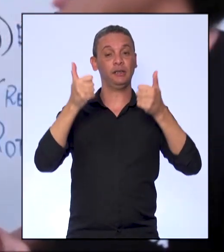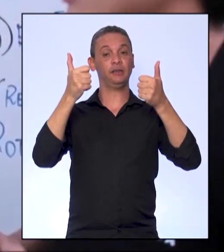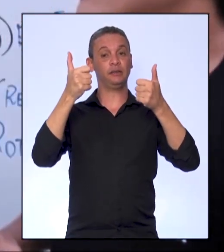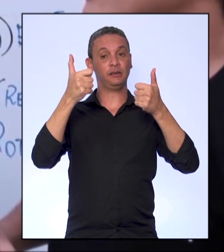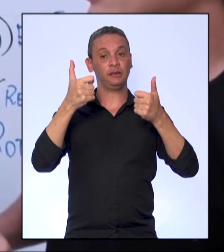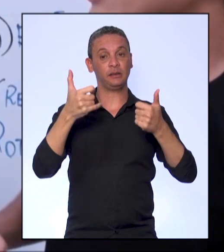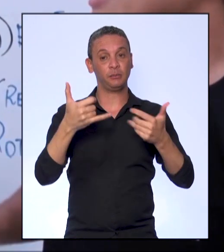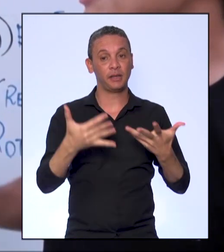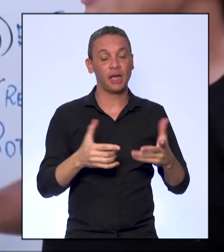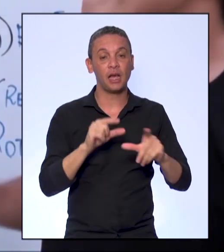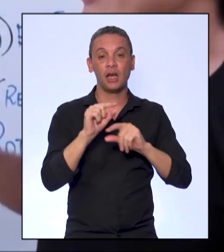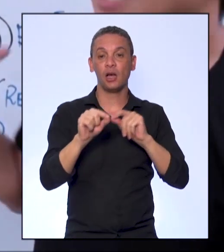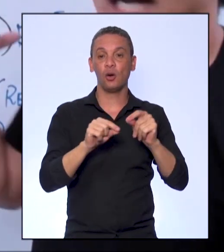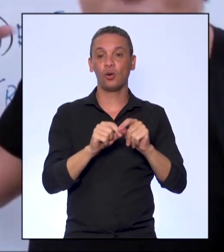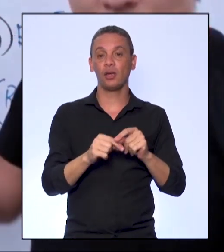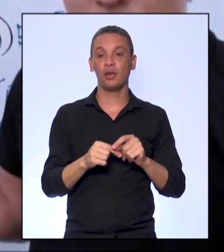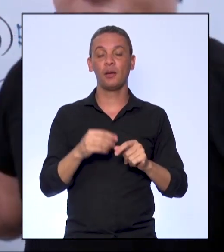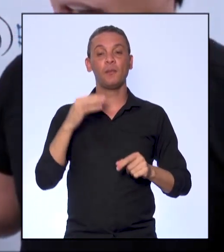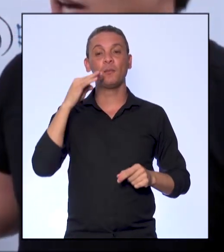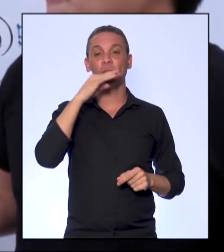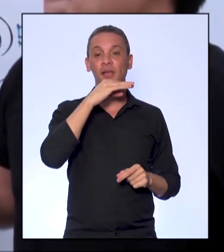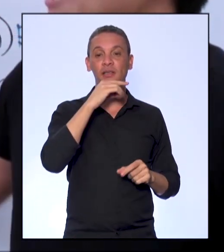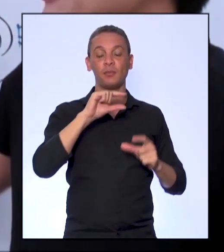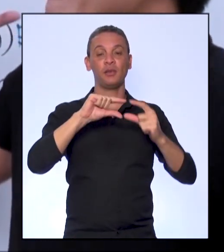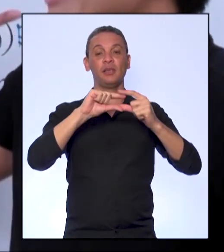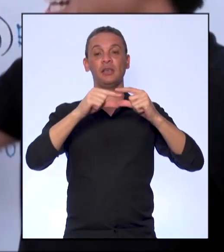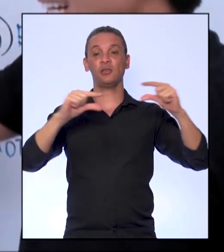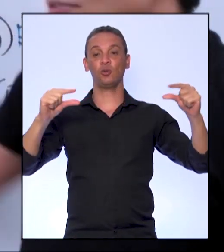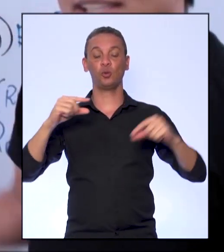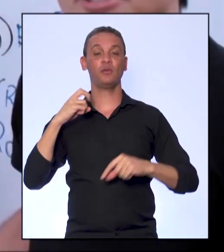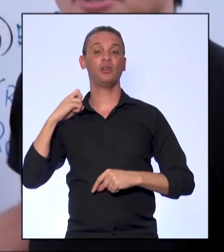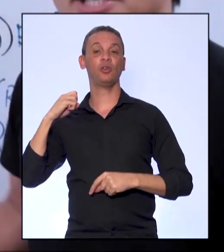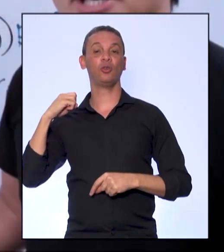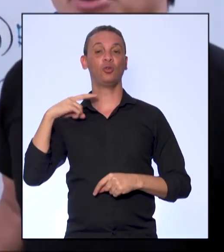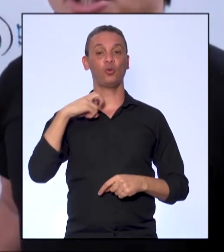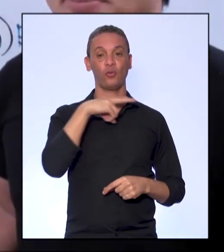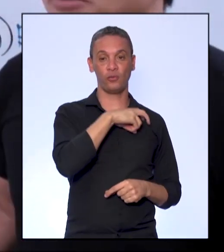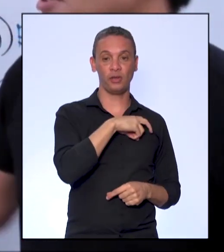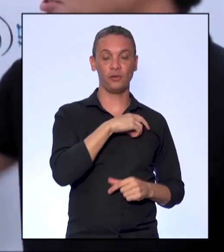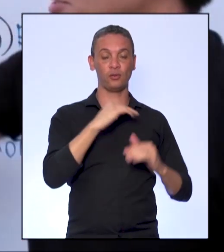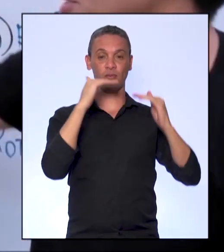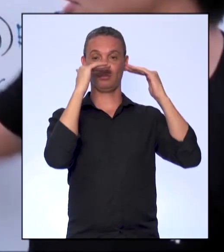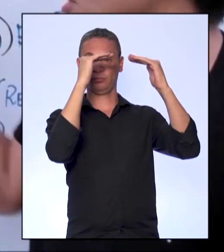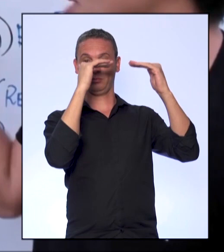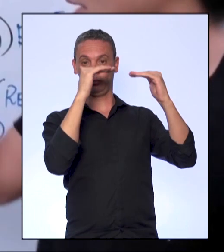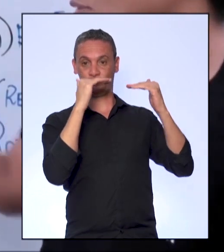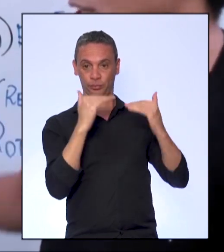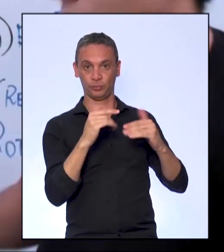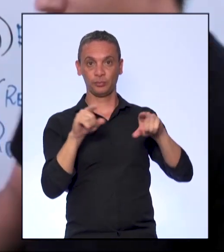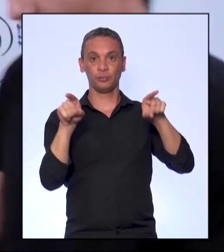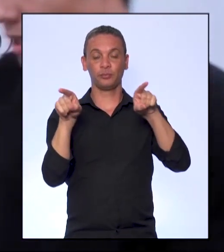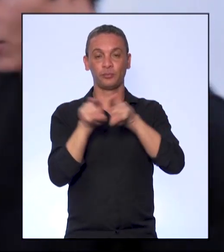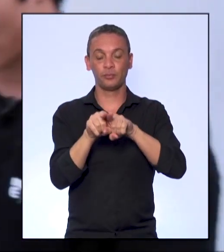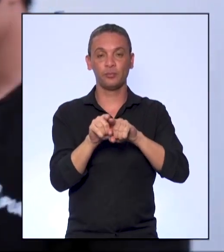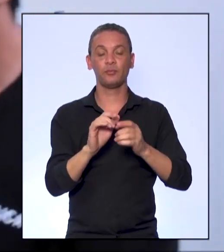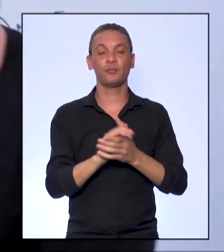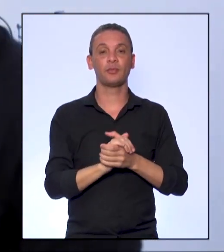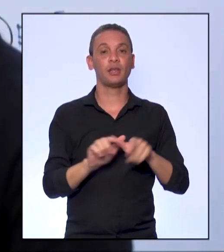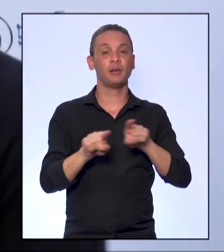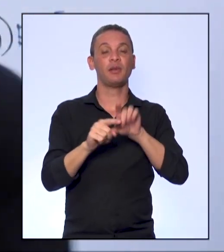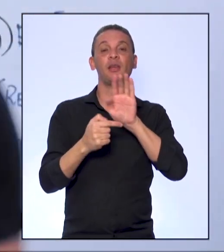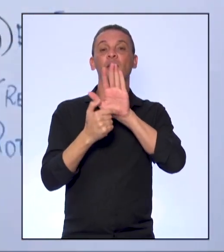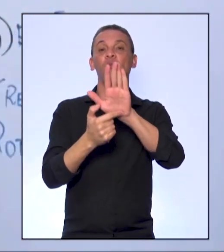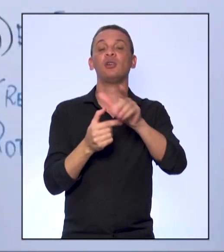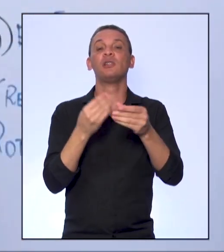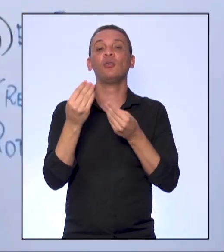mundo, que a gente ia ver a estrutura viral, a gente ia ver a classificação aqui que eu mostrei para vocês já anotaram isso aqui, e eu queria